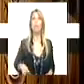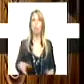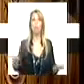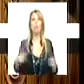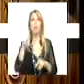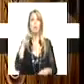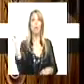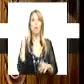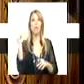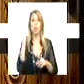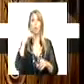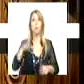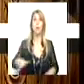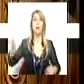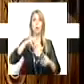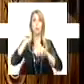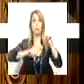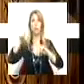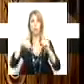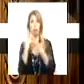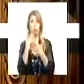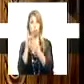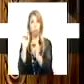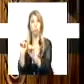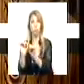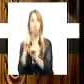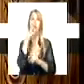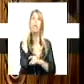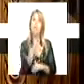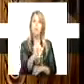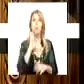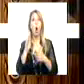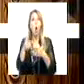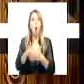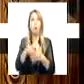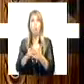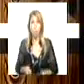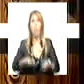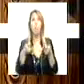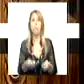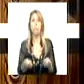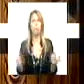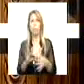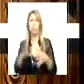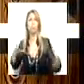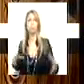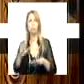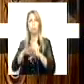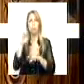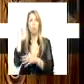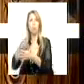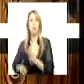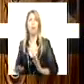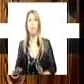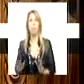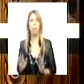de Estatísticas, nos estudos que fizeram, dizem que os obstáculos ao investimento não têm nada a ver com questões de natureza fiscal.